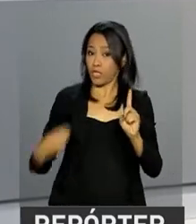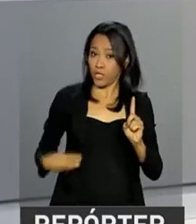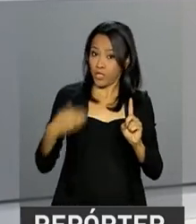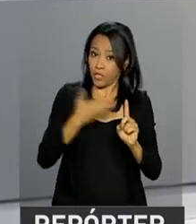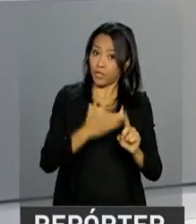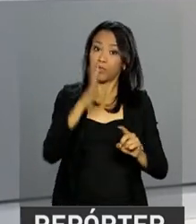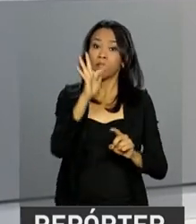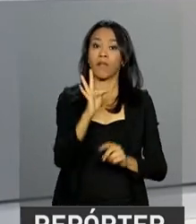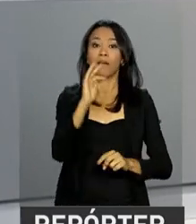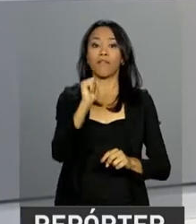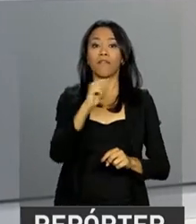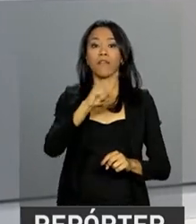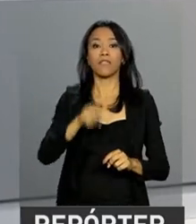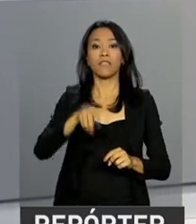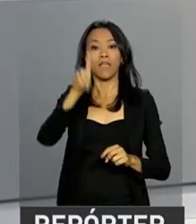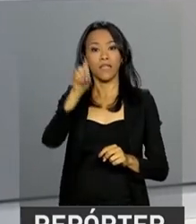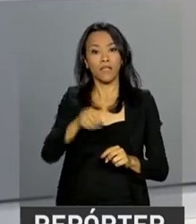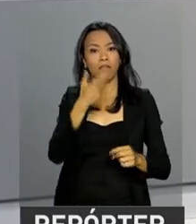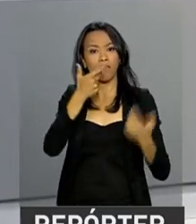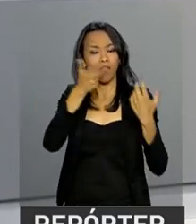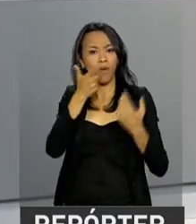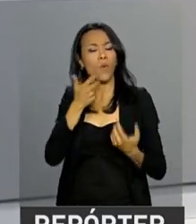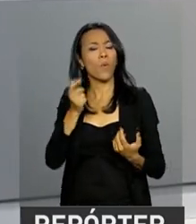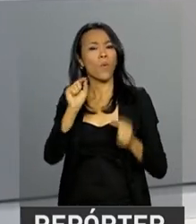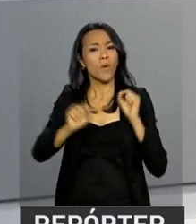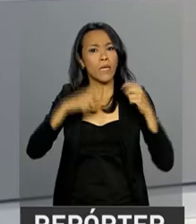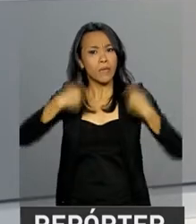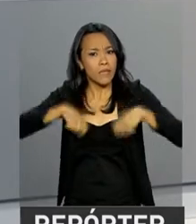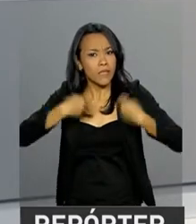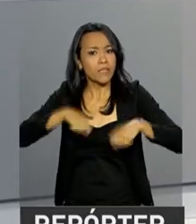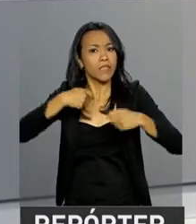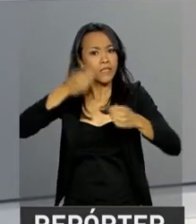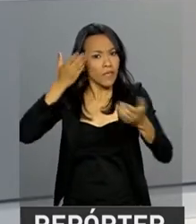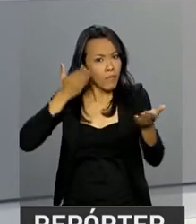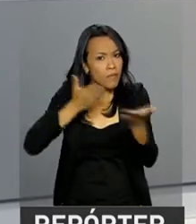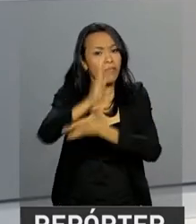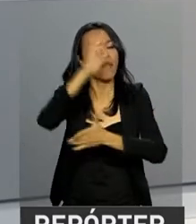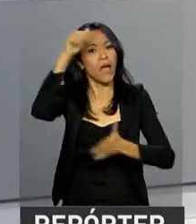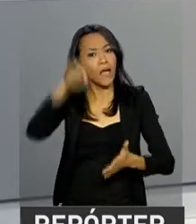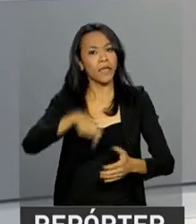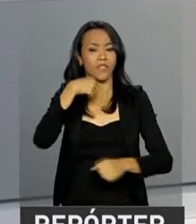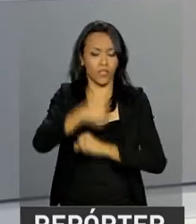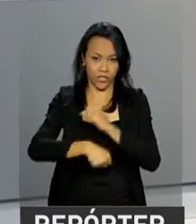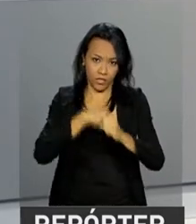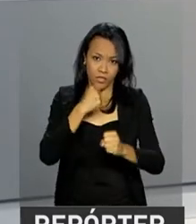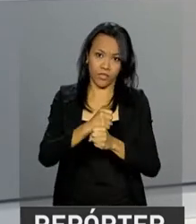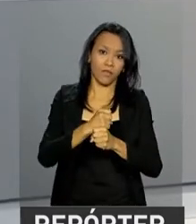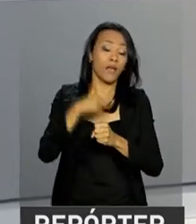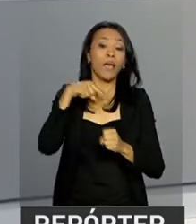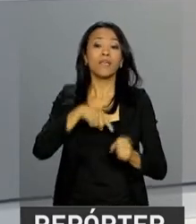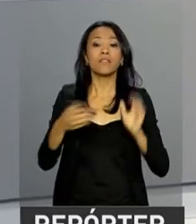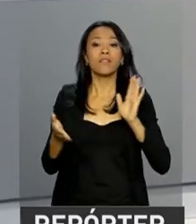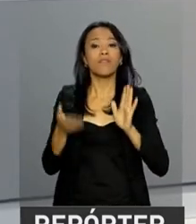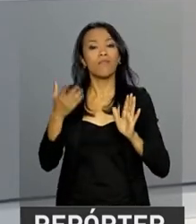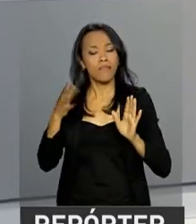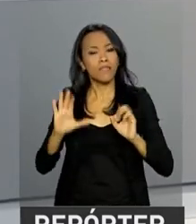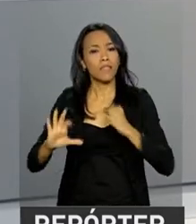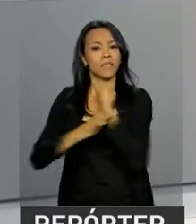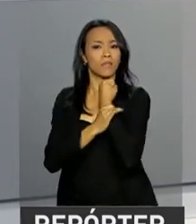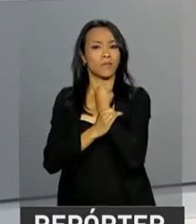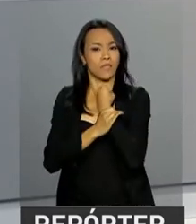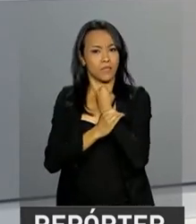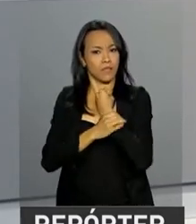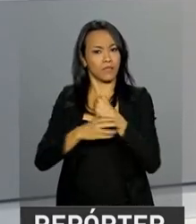voltou a destacar a necessidade da aprovação da reforma ainda este ano segundo ele a medida vai dar mais confiança e